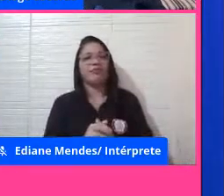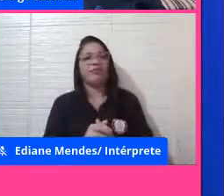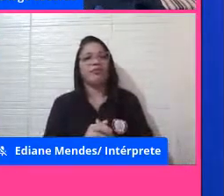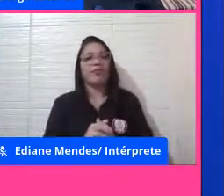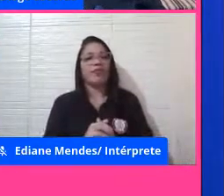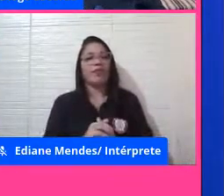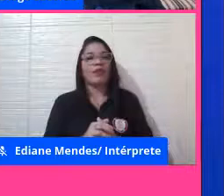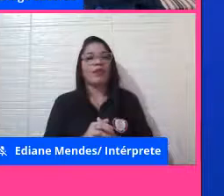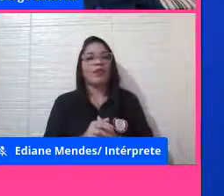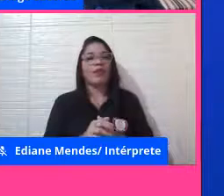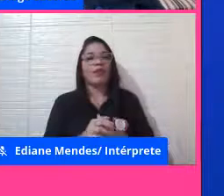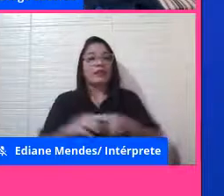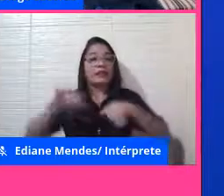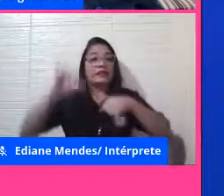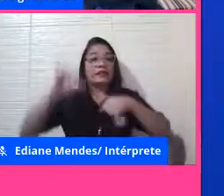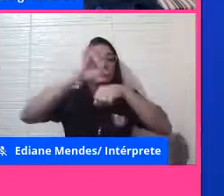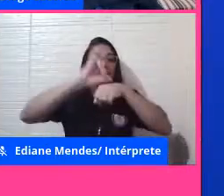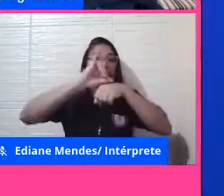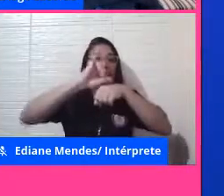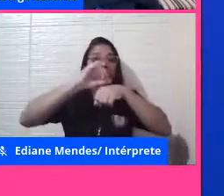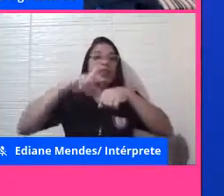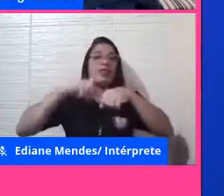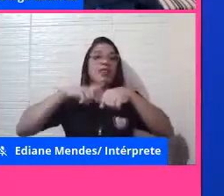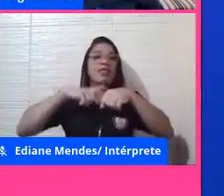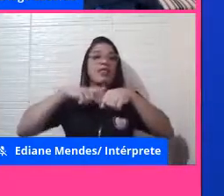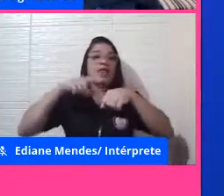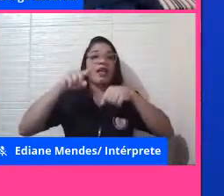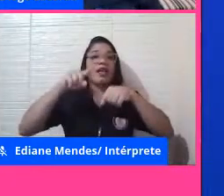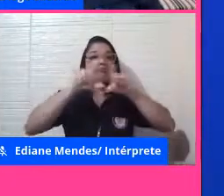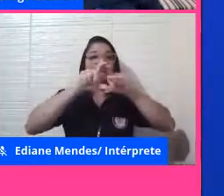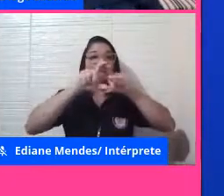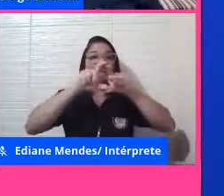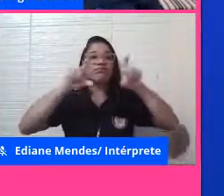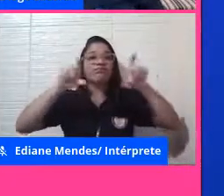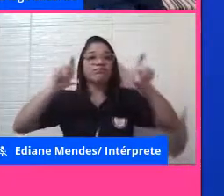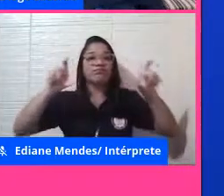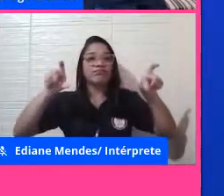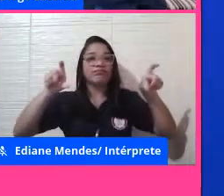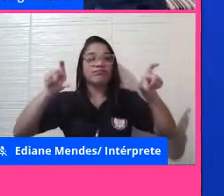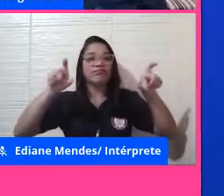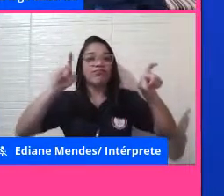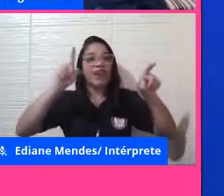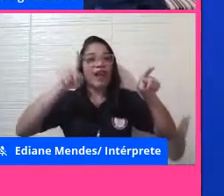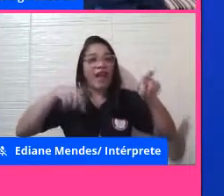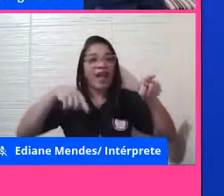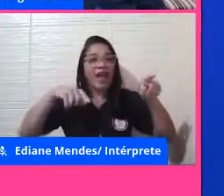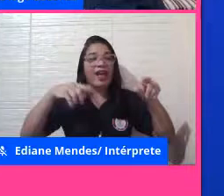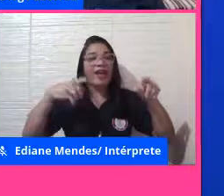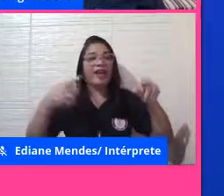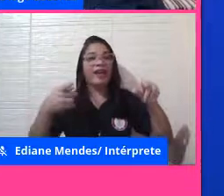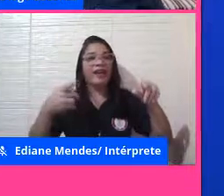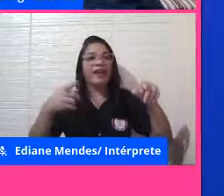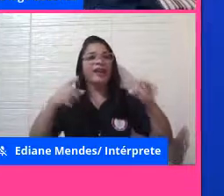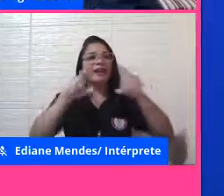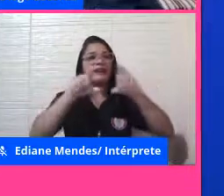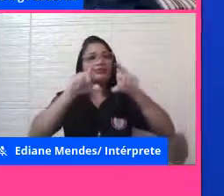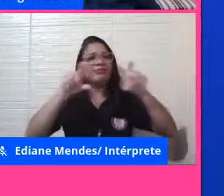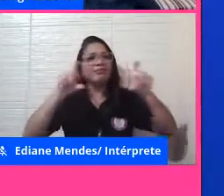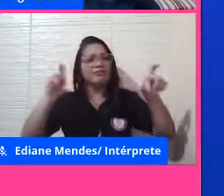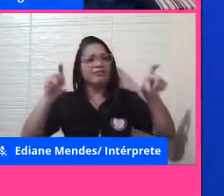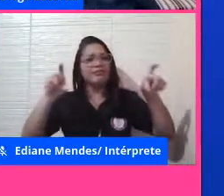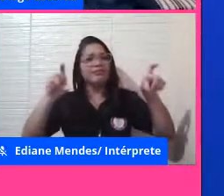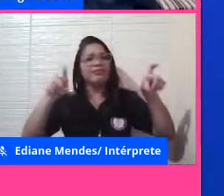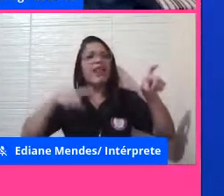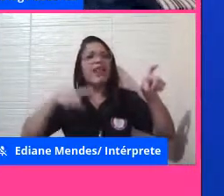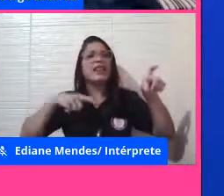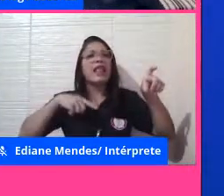você vai ter uma barra, né? Você vai ter essa barra aqui, que é o que a gente chama de barra, que você vai ter essa barra que vai ter alguns